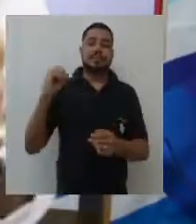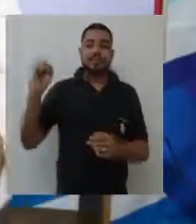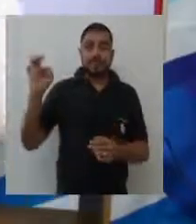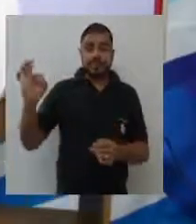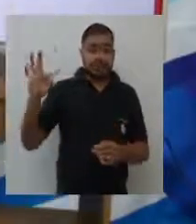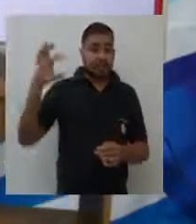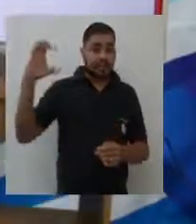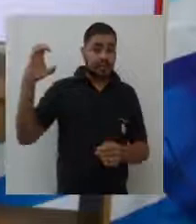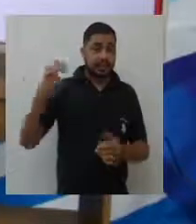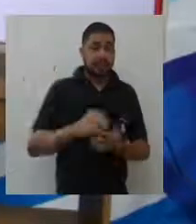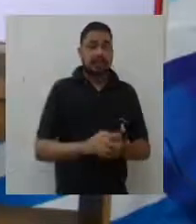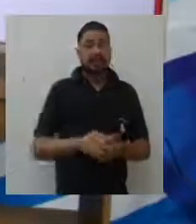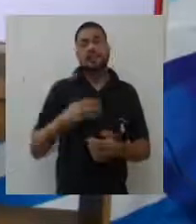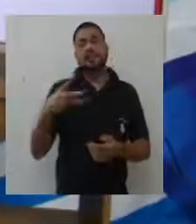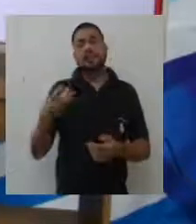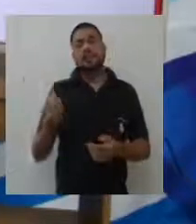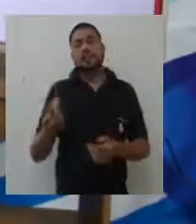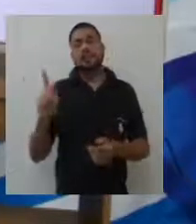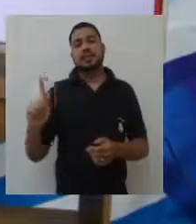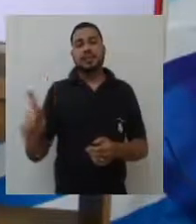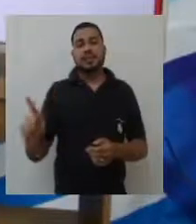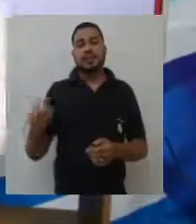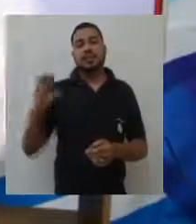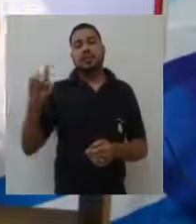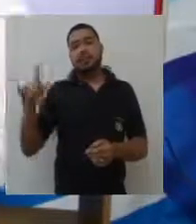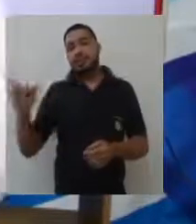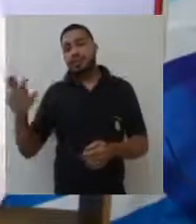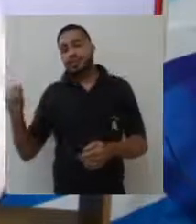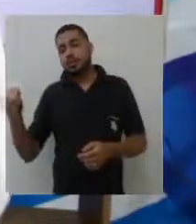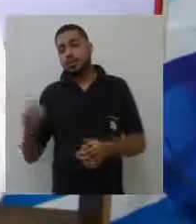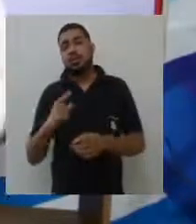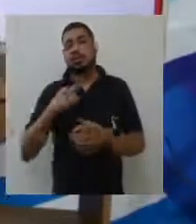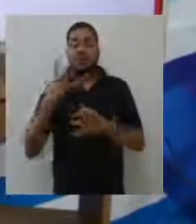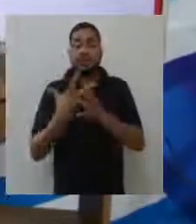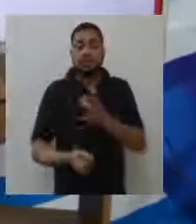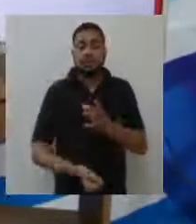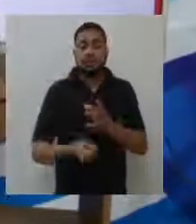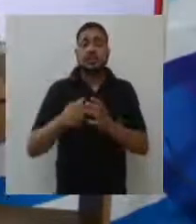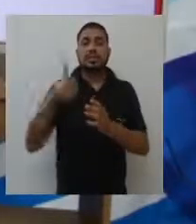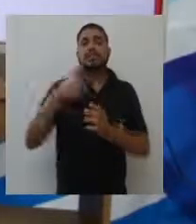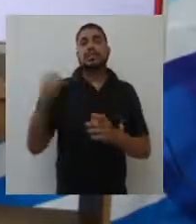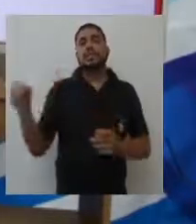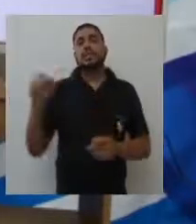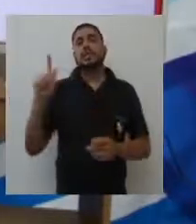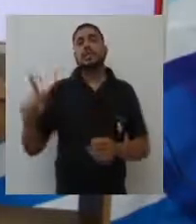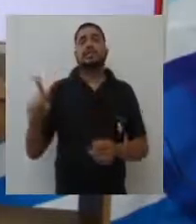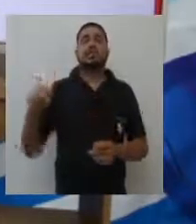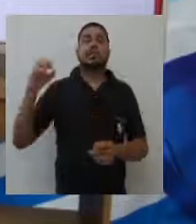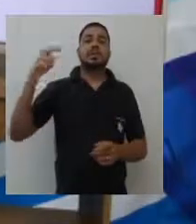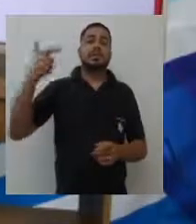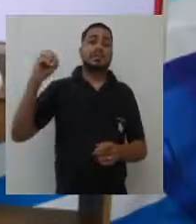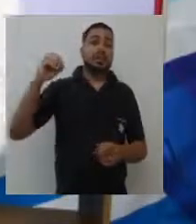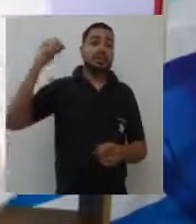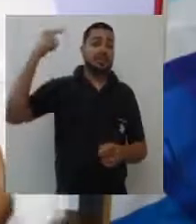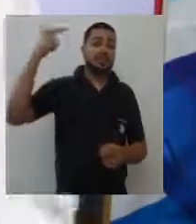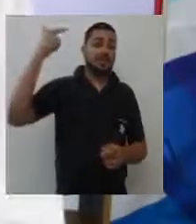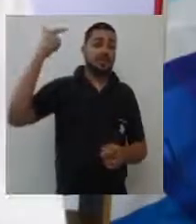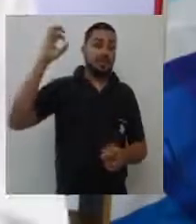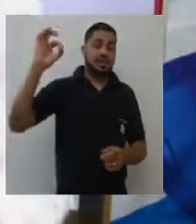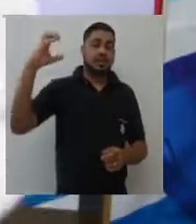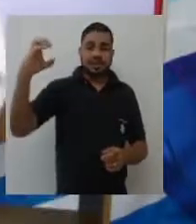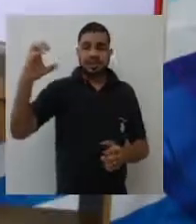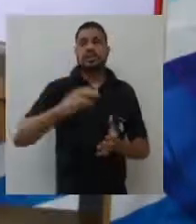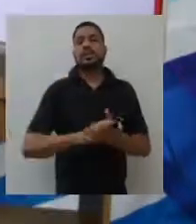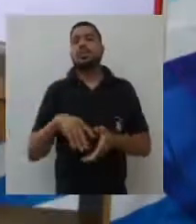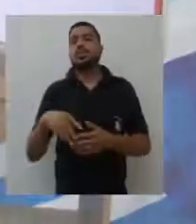gente. 36 gramas de cloreto de sódio estão dissolvidos em 100 gramas de água a 20 graus Celsius. Continuando a